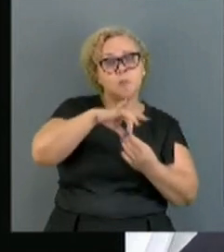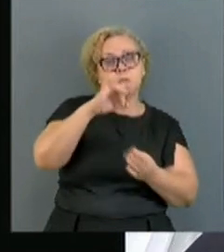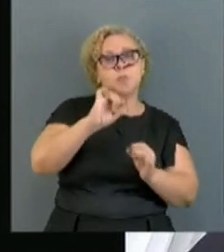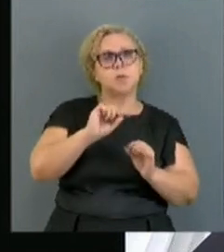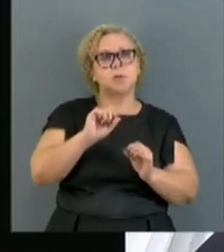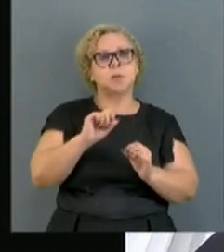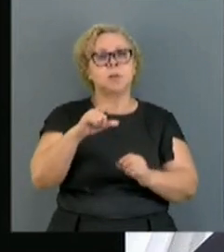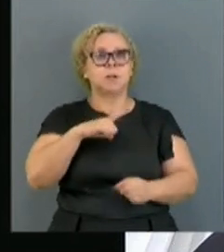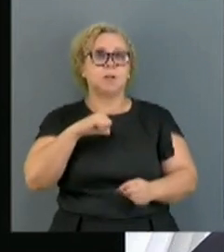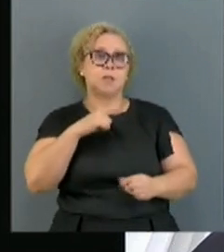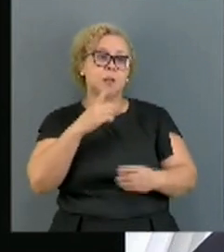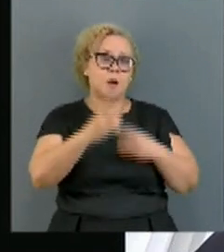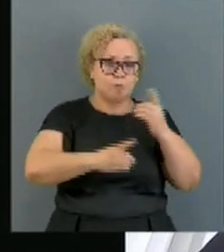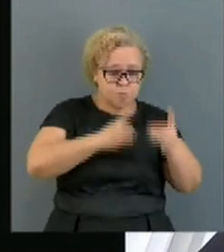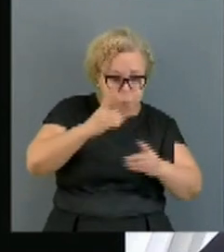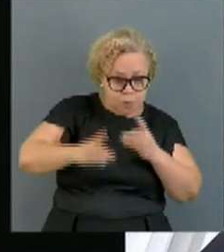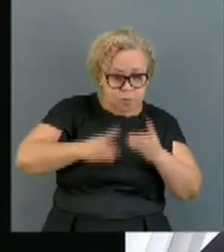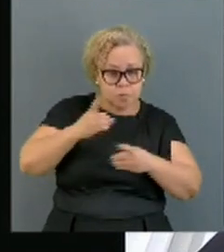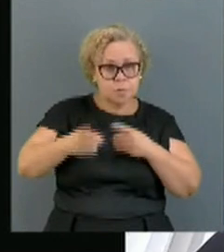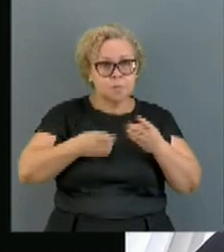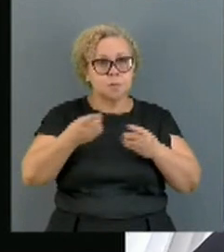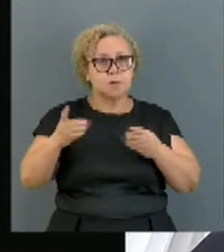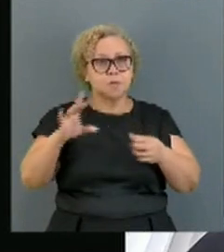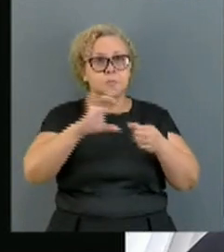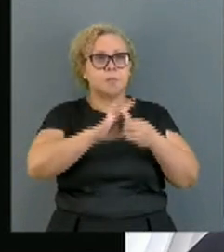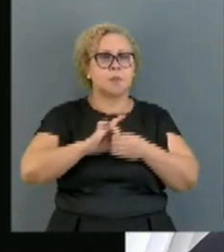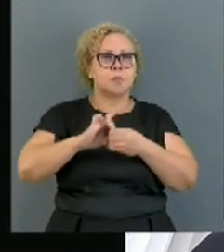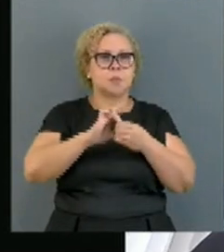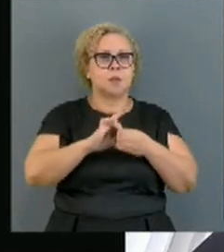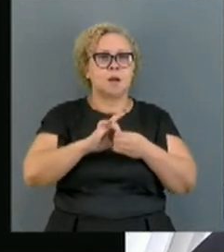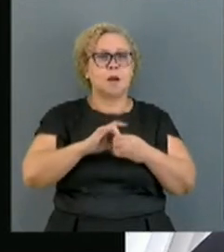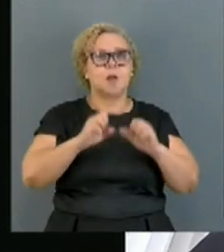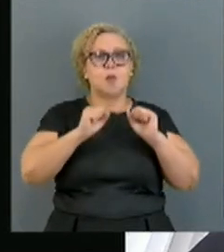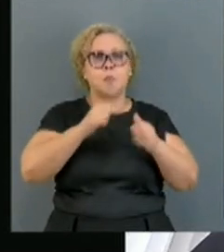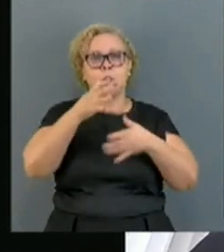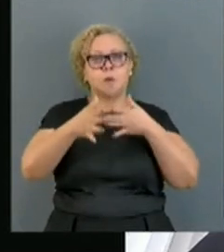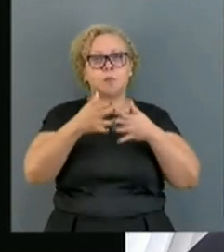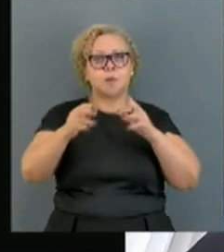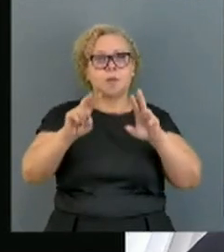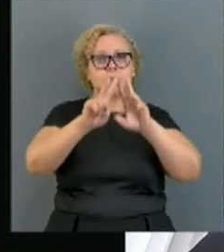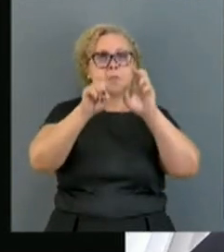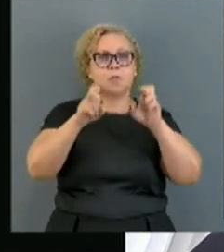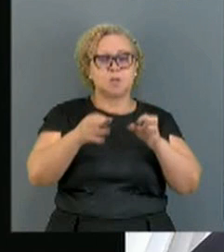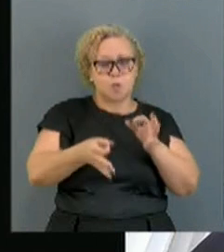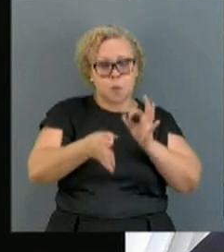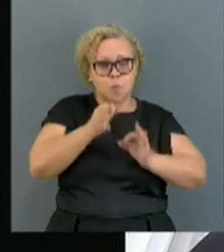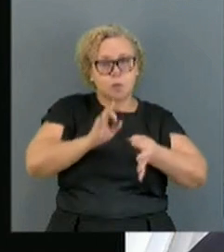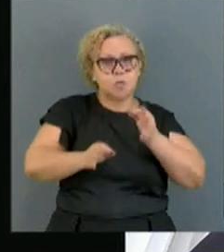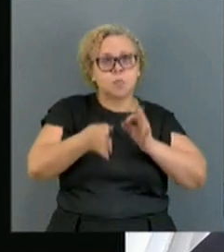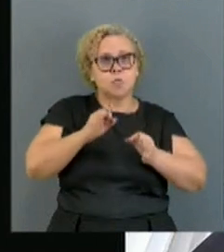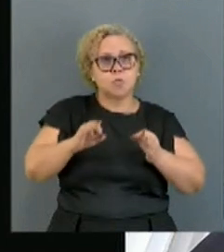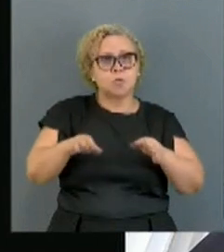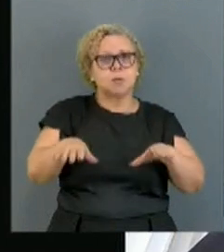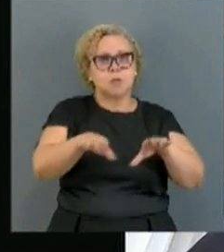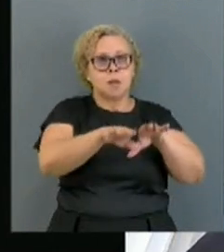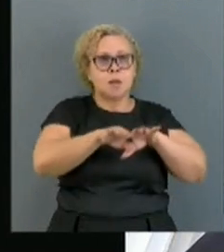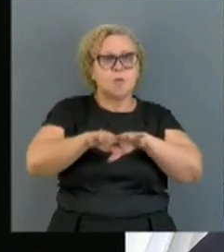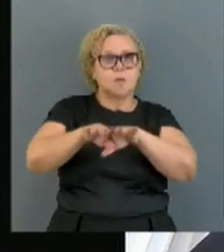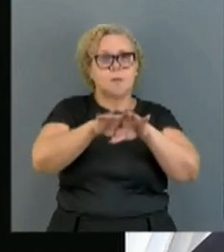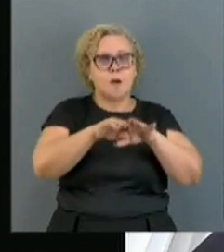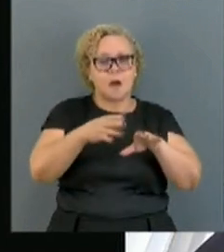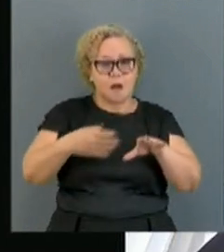certo dinamismo associado. Eu posso destacar aqui as questões de justiça, equidade e